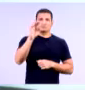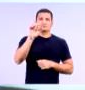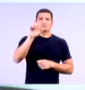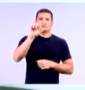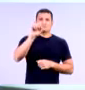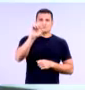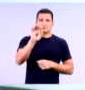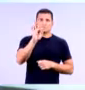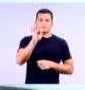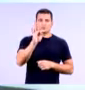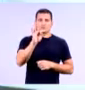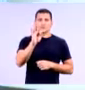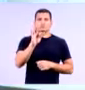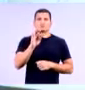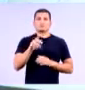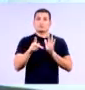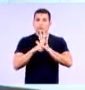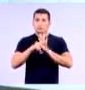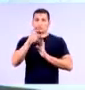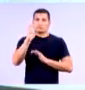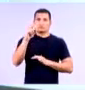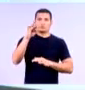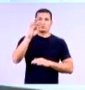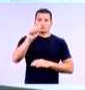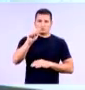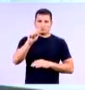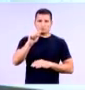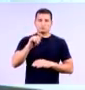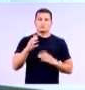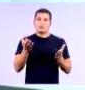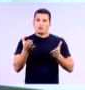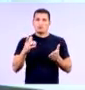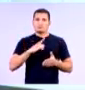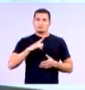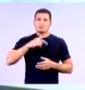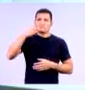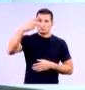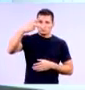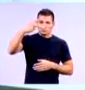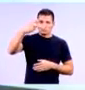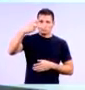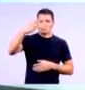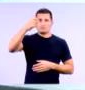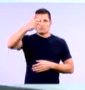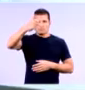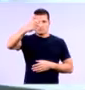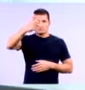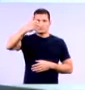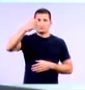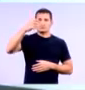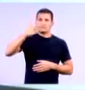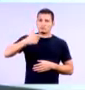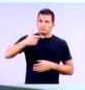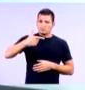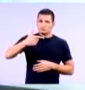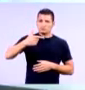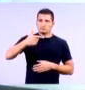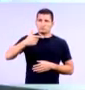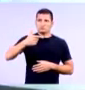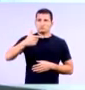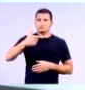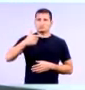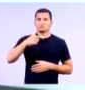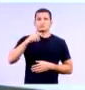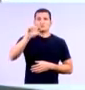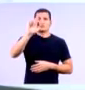saldo. Então, minha classe agora tem 2 partes. A primeira parte, a definição dos atributos. E a segunda parte, a definição dos